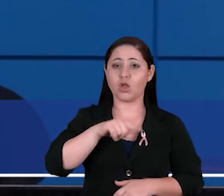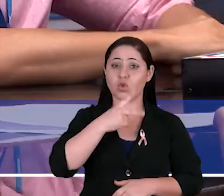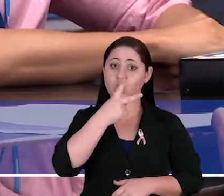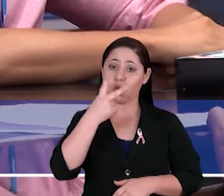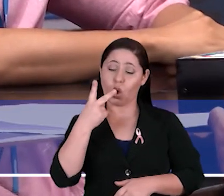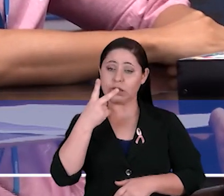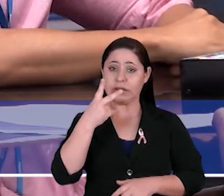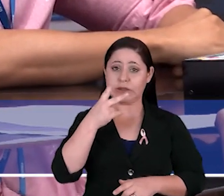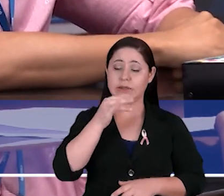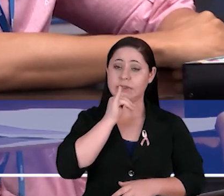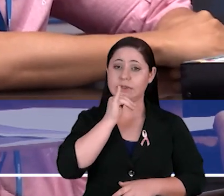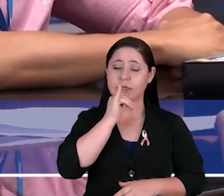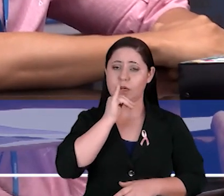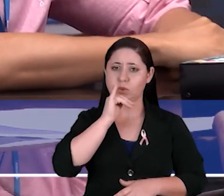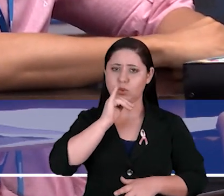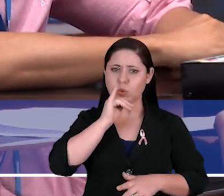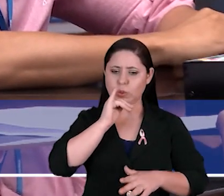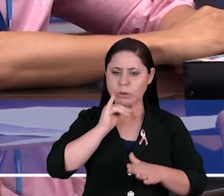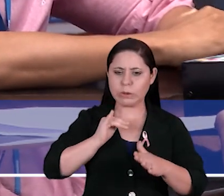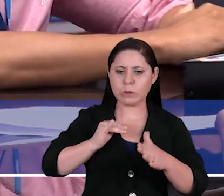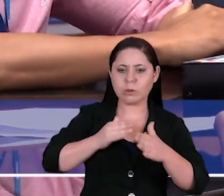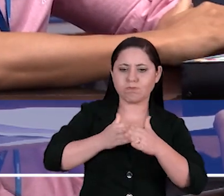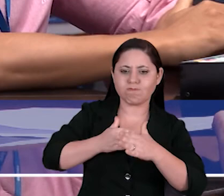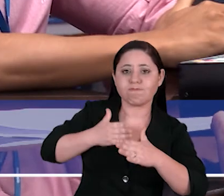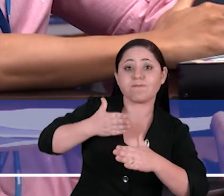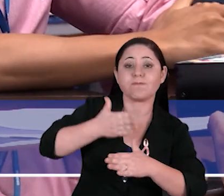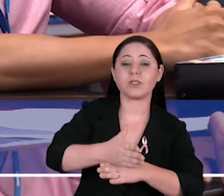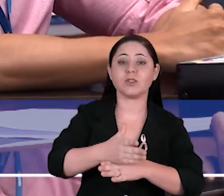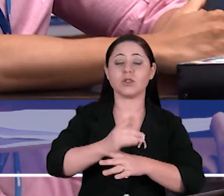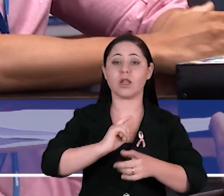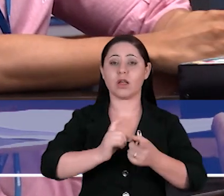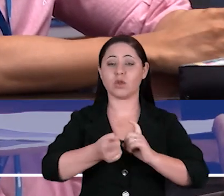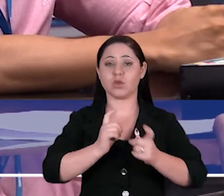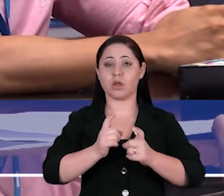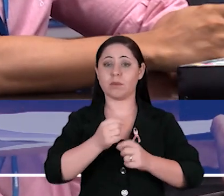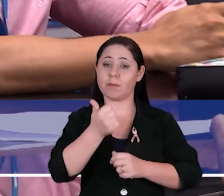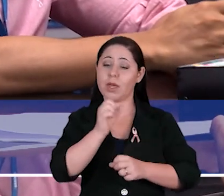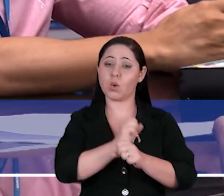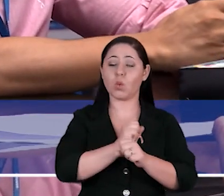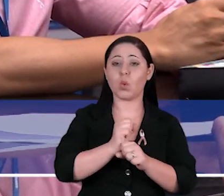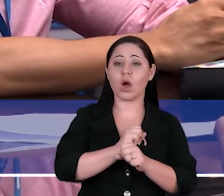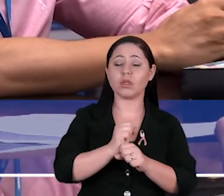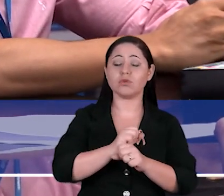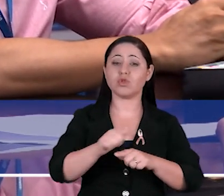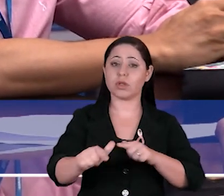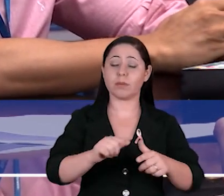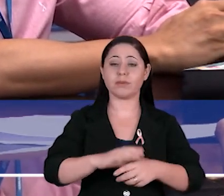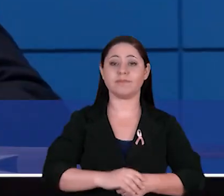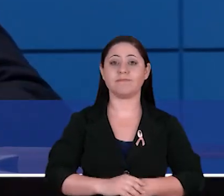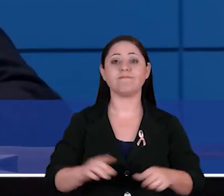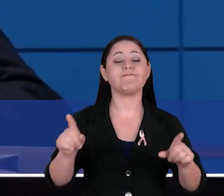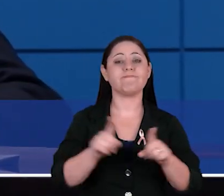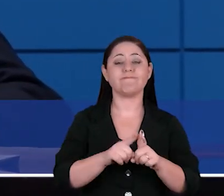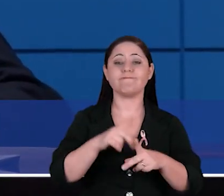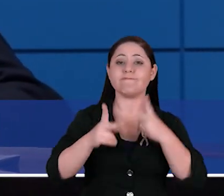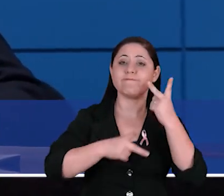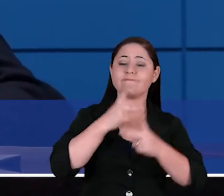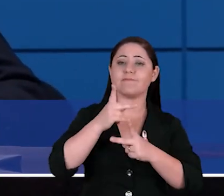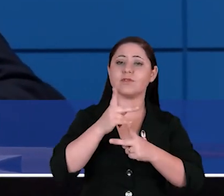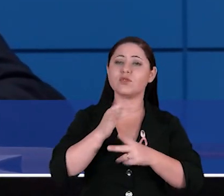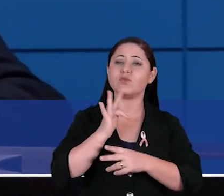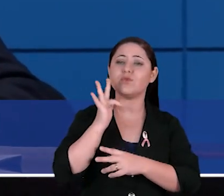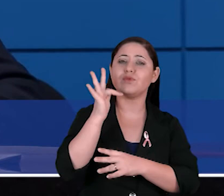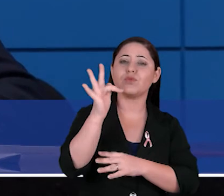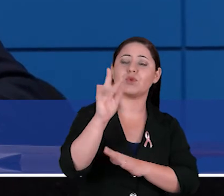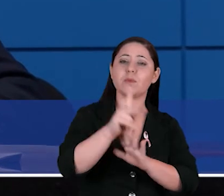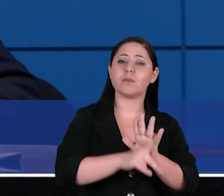Câmara, esses são apenas 2 exemplos das conquistas alcançadas pela frente neste primeiro ano de funcionamento. Ele também falou sobre